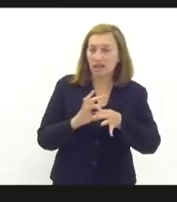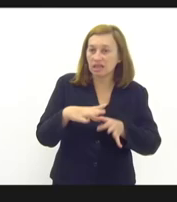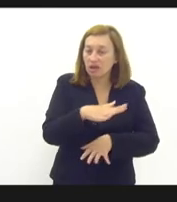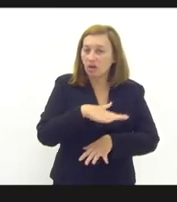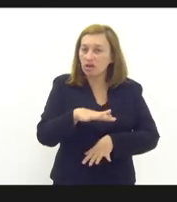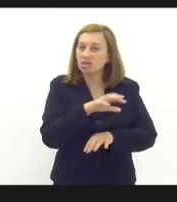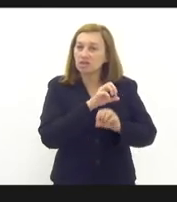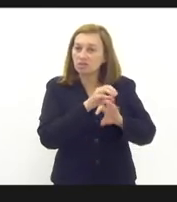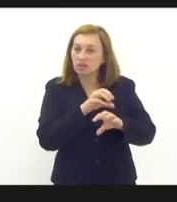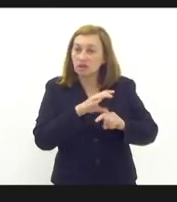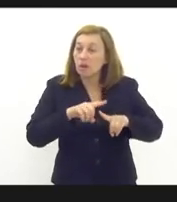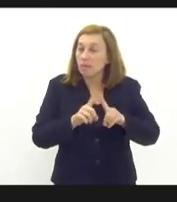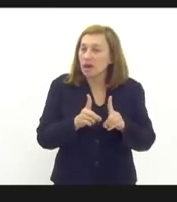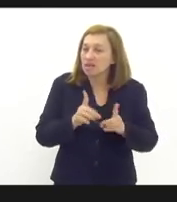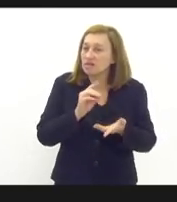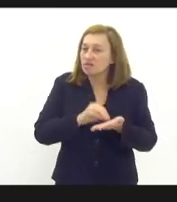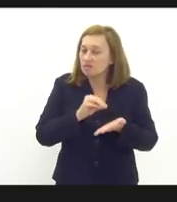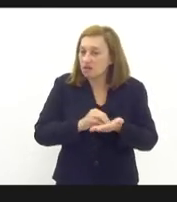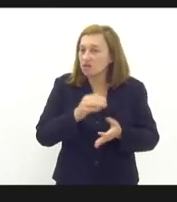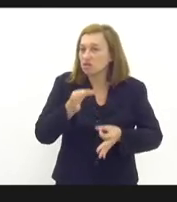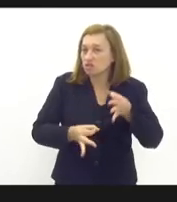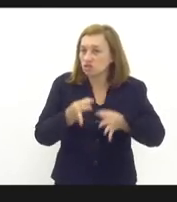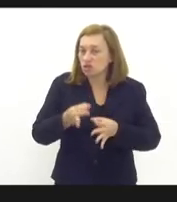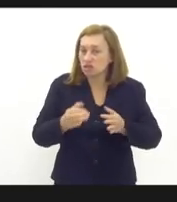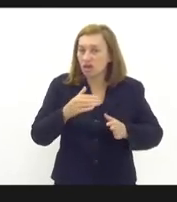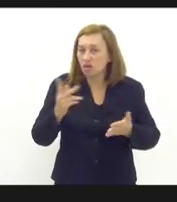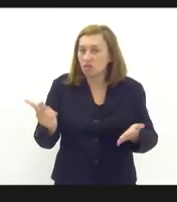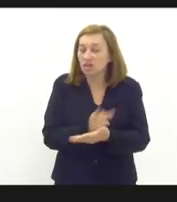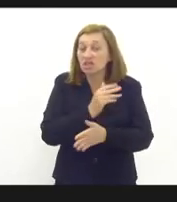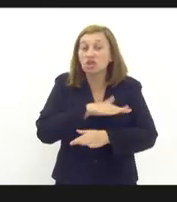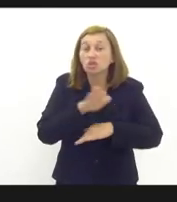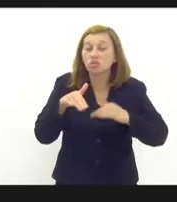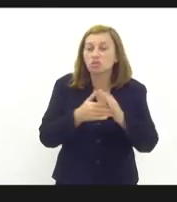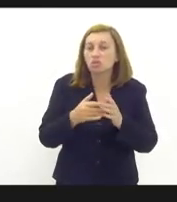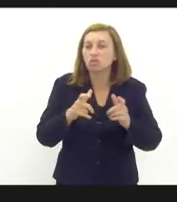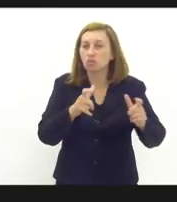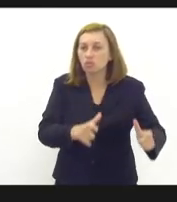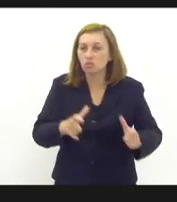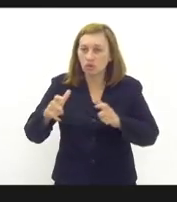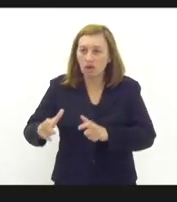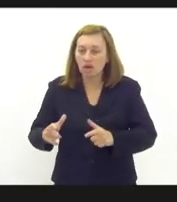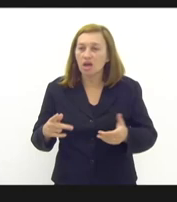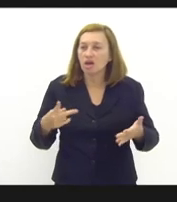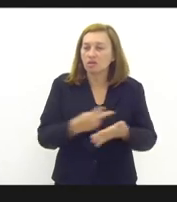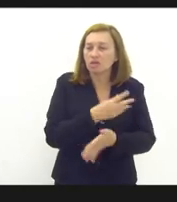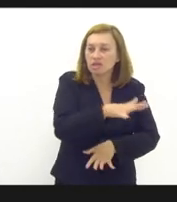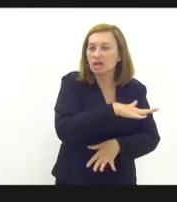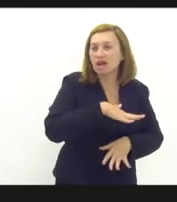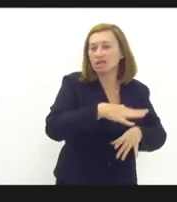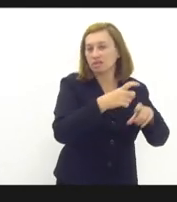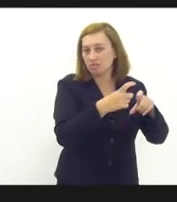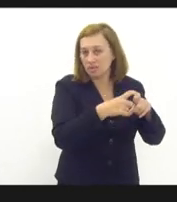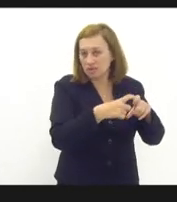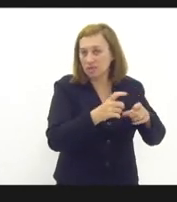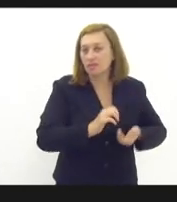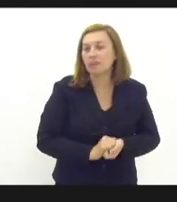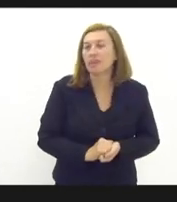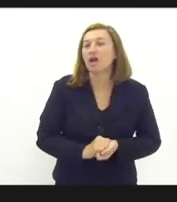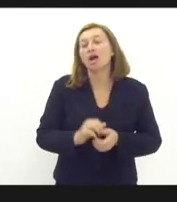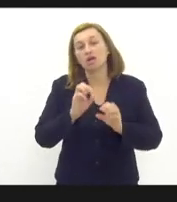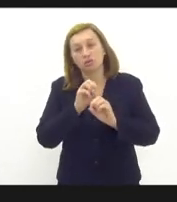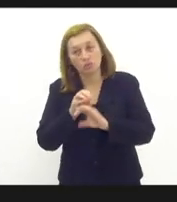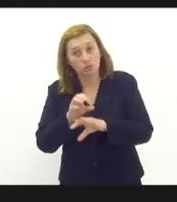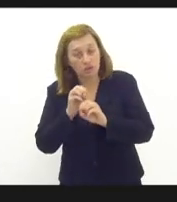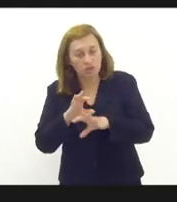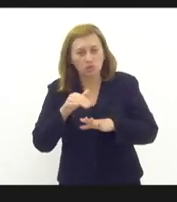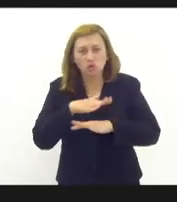dizer que injustiça acontece em todos os segmentos. Nós temos injustiça que acontece na área da medicina, na área da educação,